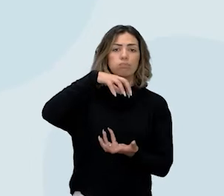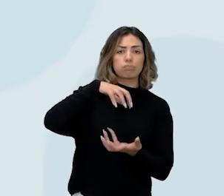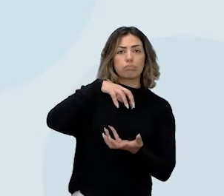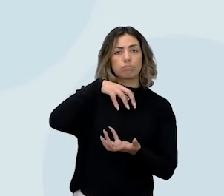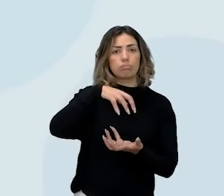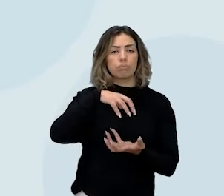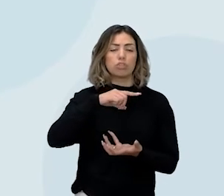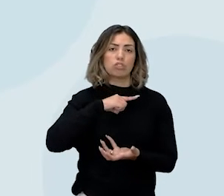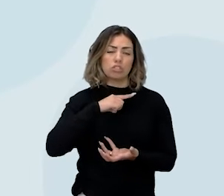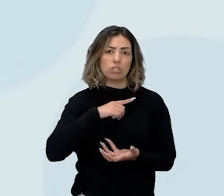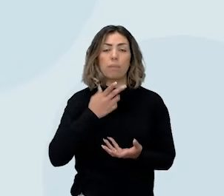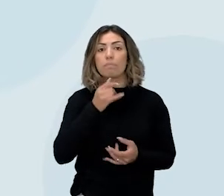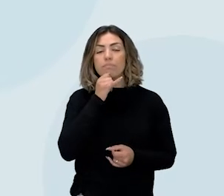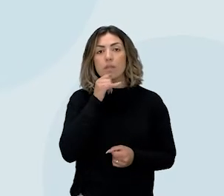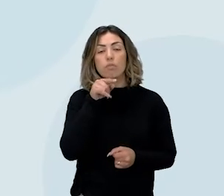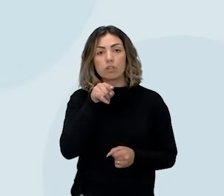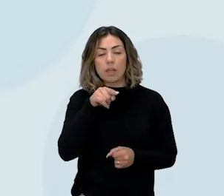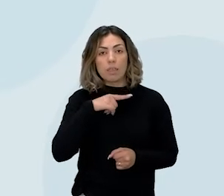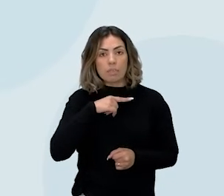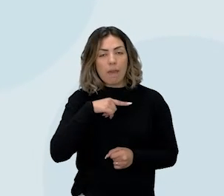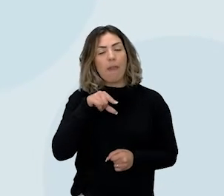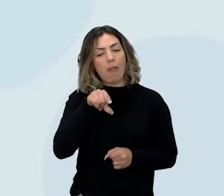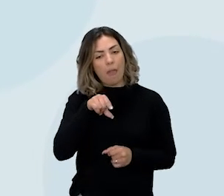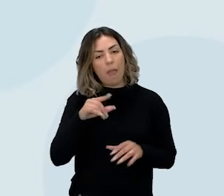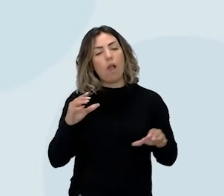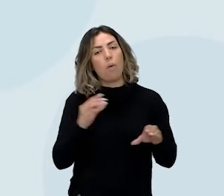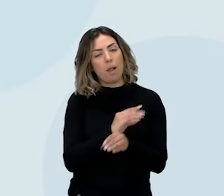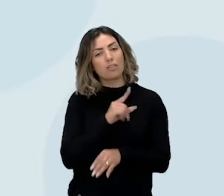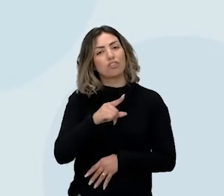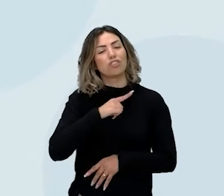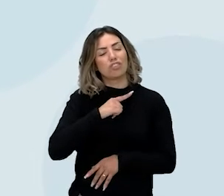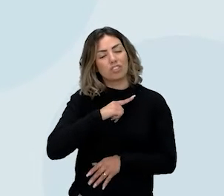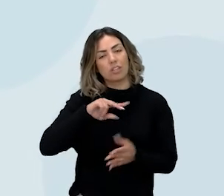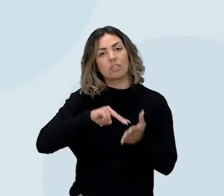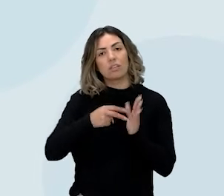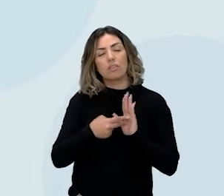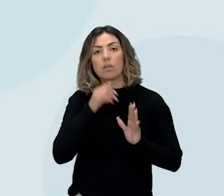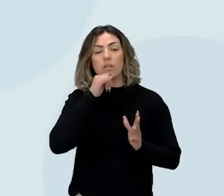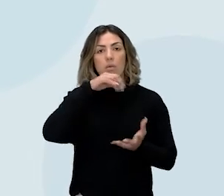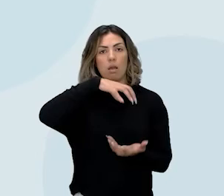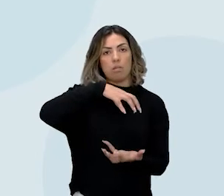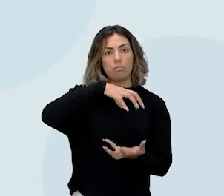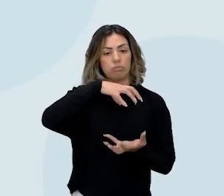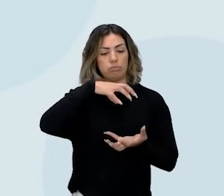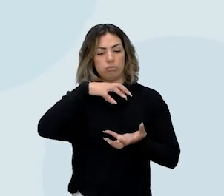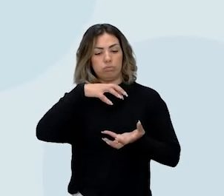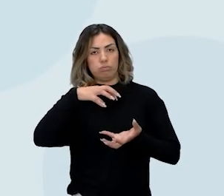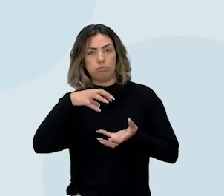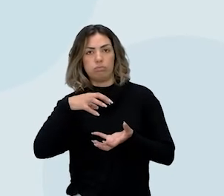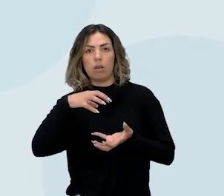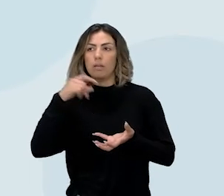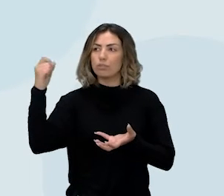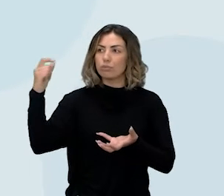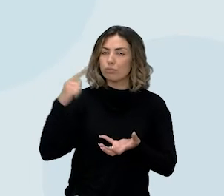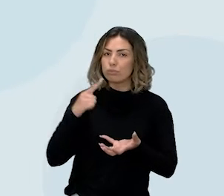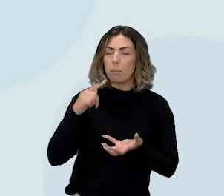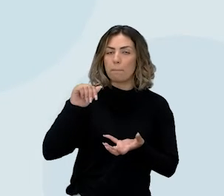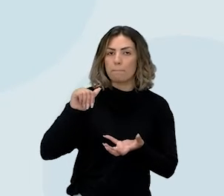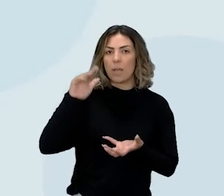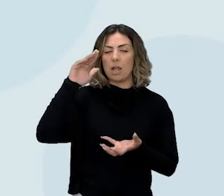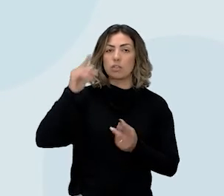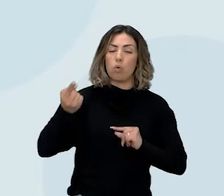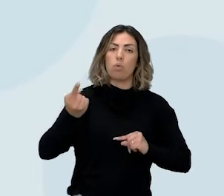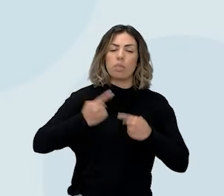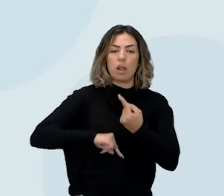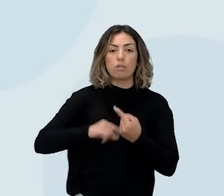também, se você estiver no polo, tem essa definição também, que é quando a inclinação da Terra é máxima aí, tá? Acontece que